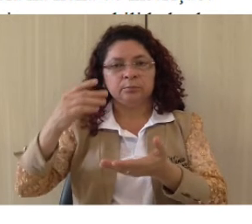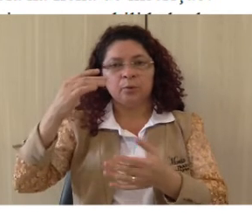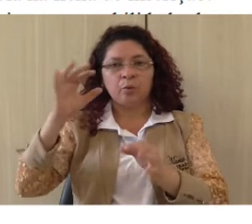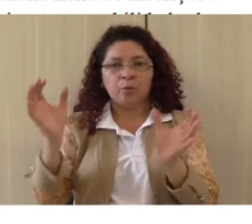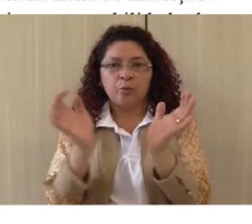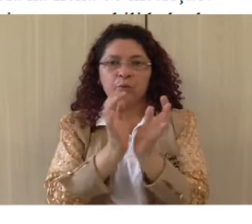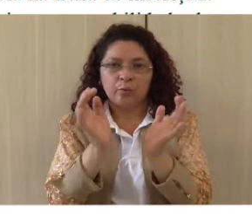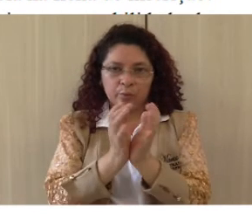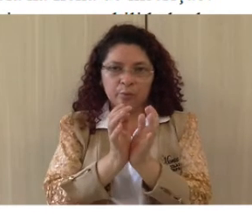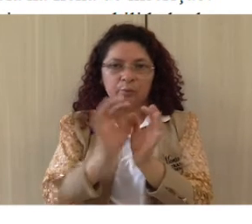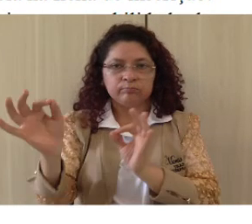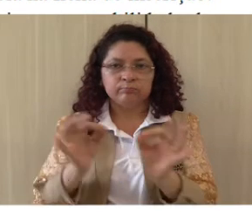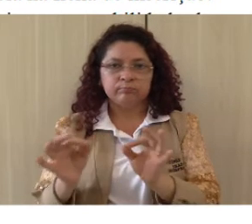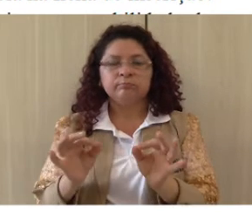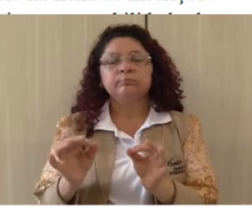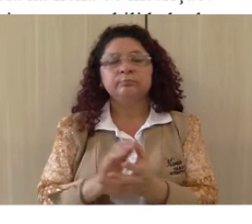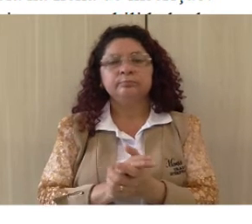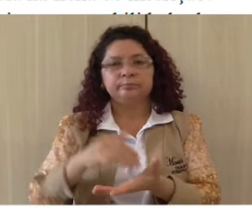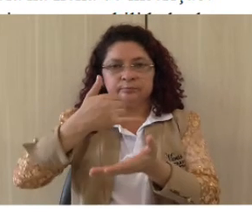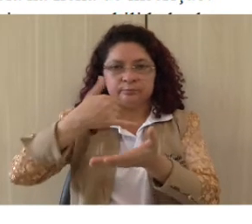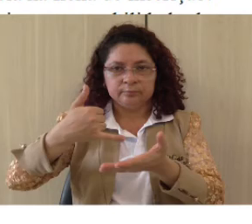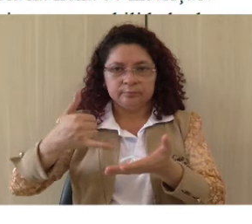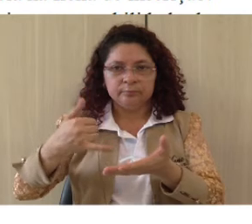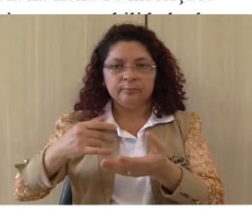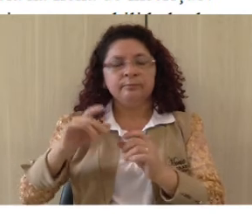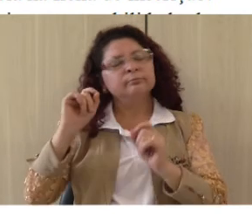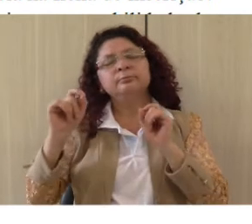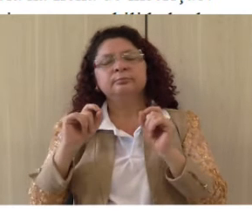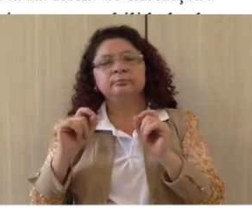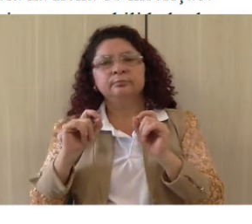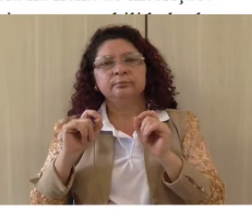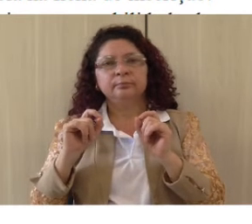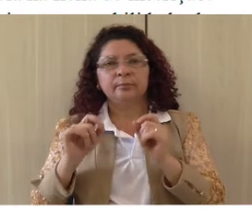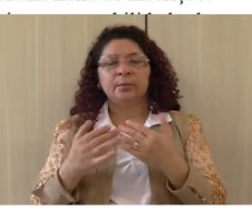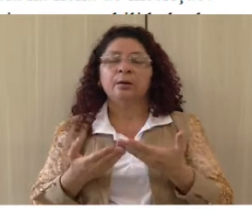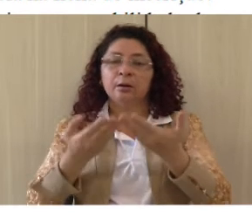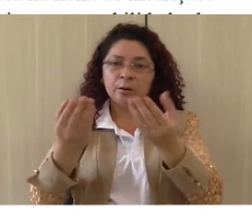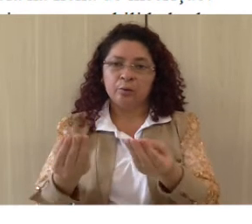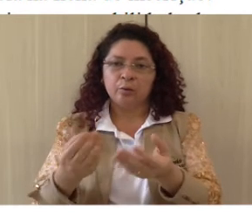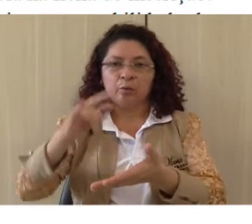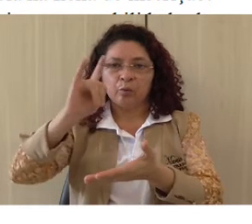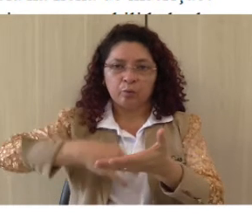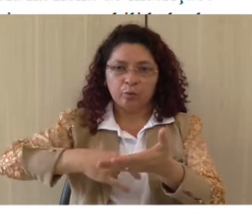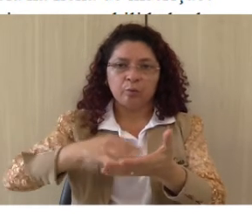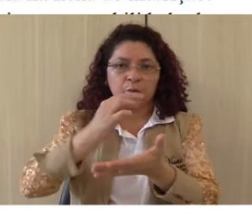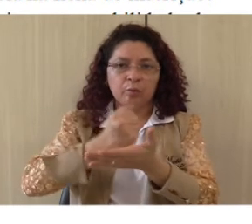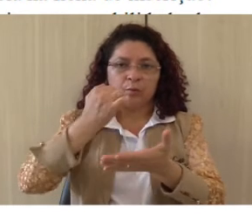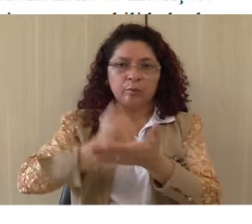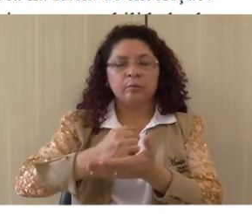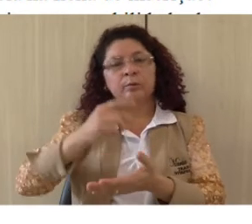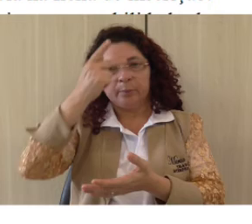Item 4.8. A homologação das inscrições consiste da verificação de entrega da documentação protocolada